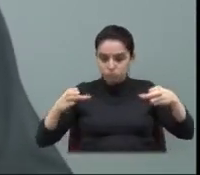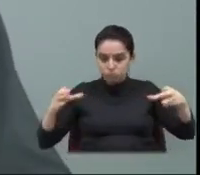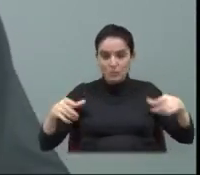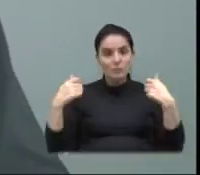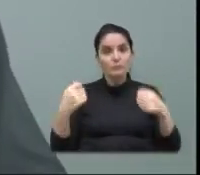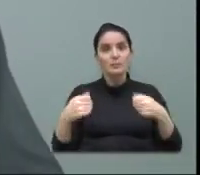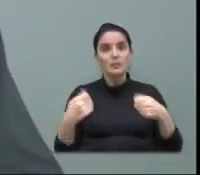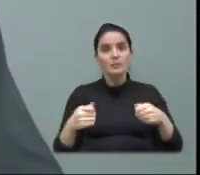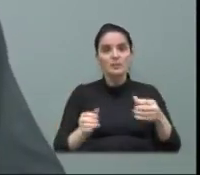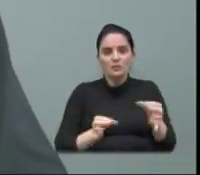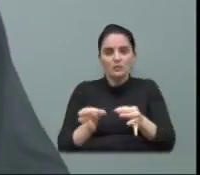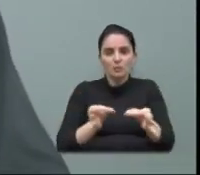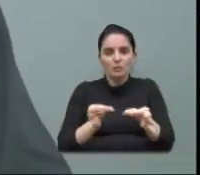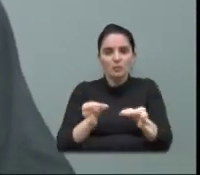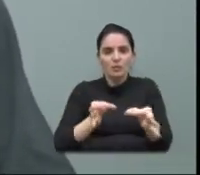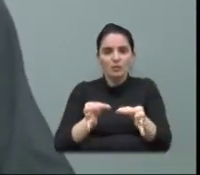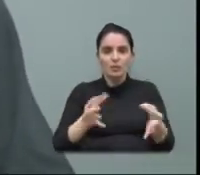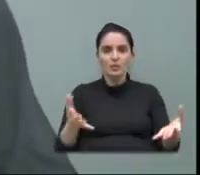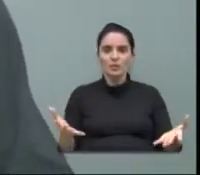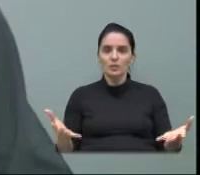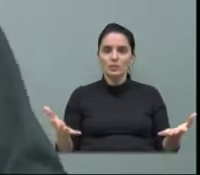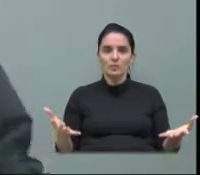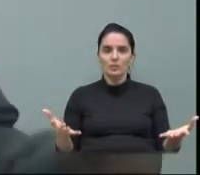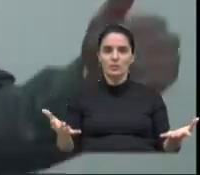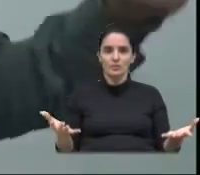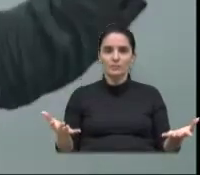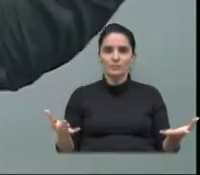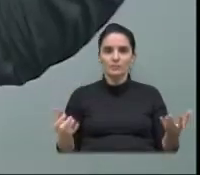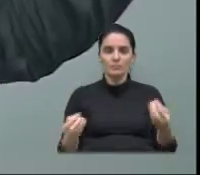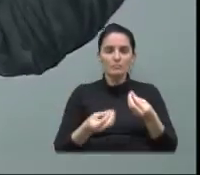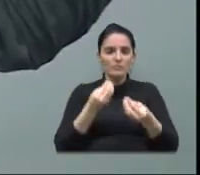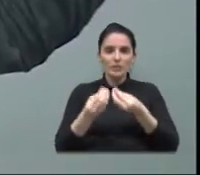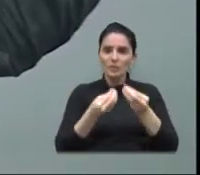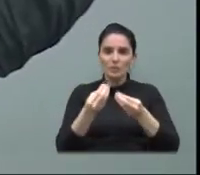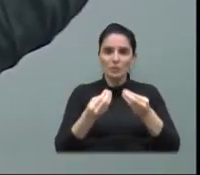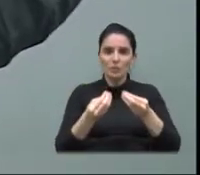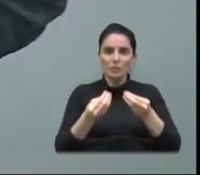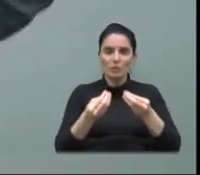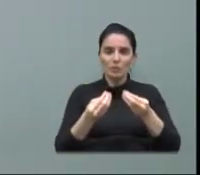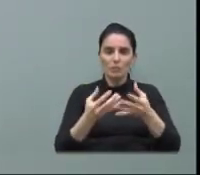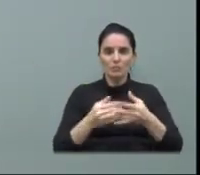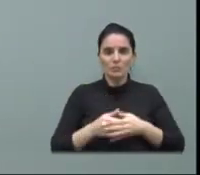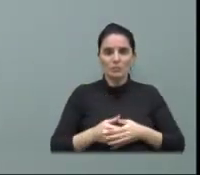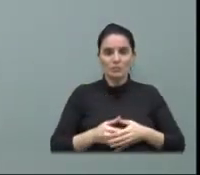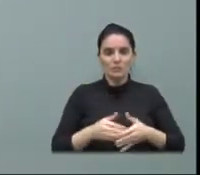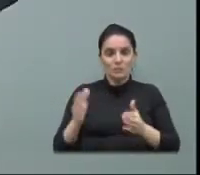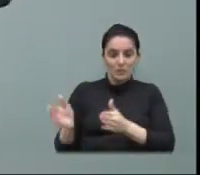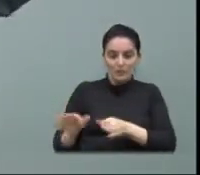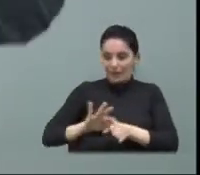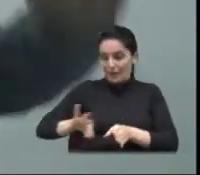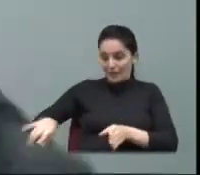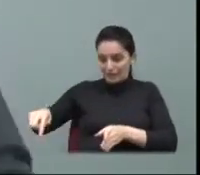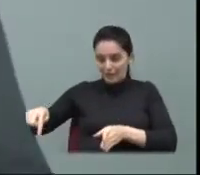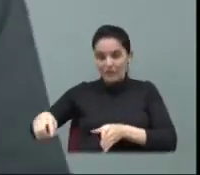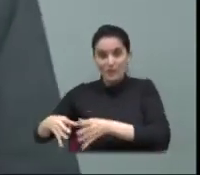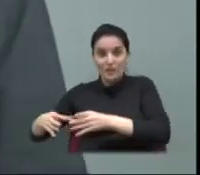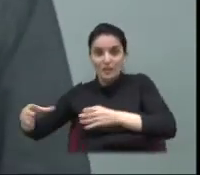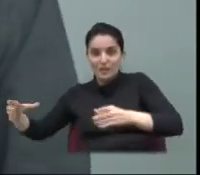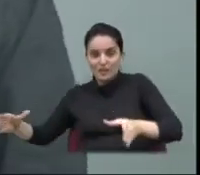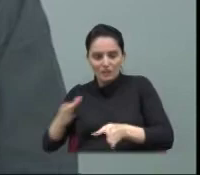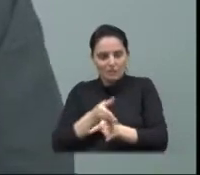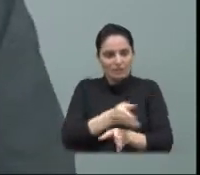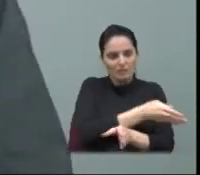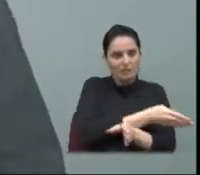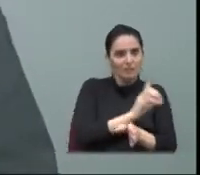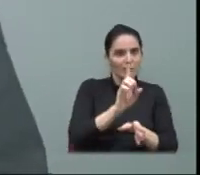só cresce daquele lado. Ela não vai crescer para cá, porque para cá é chácara. E essas chácaras não vão ser vendidas nem loteadas. É